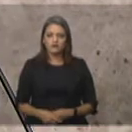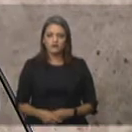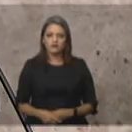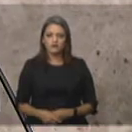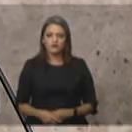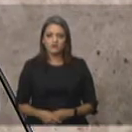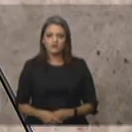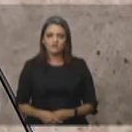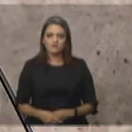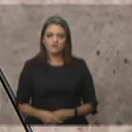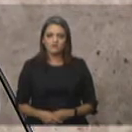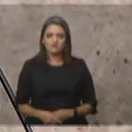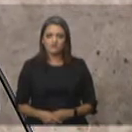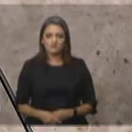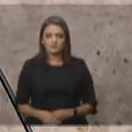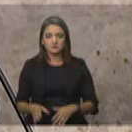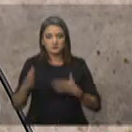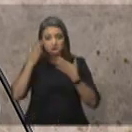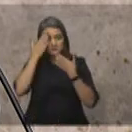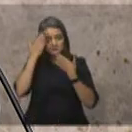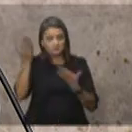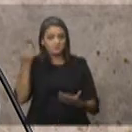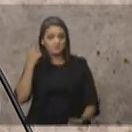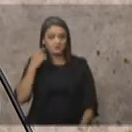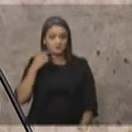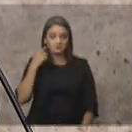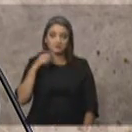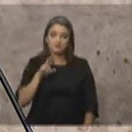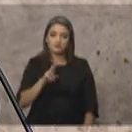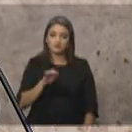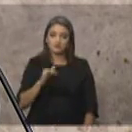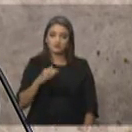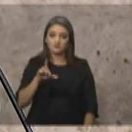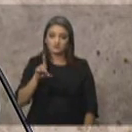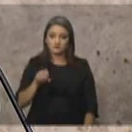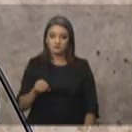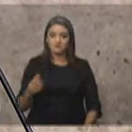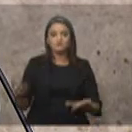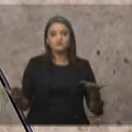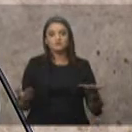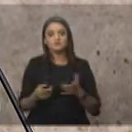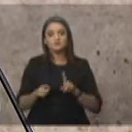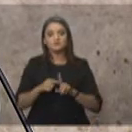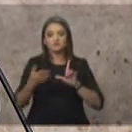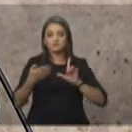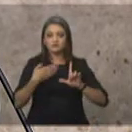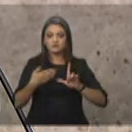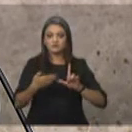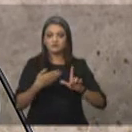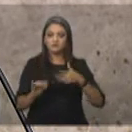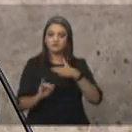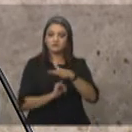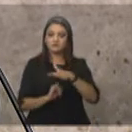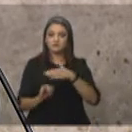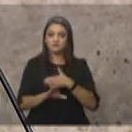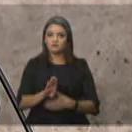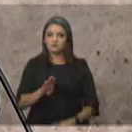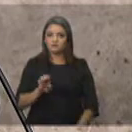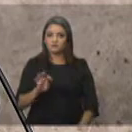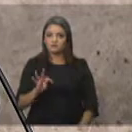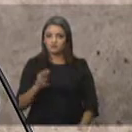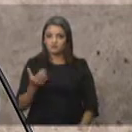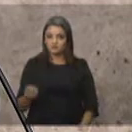Obrigado, doutor Ricardo Campos. Agora convido para se pronunciar também por videoconferência o Instituto Beta para